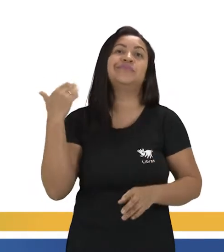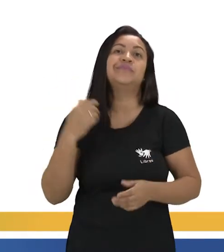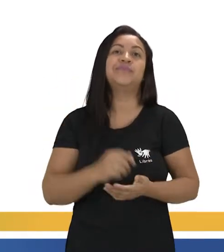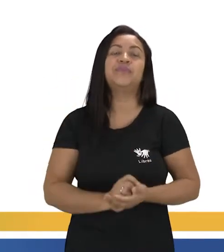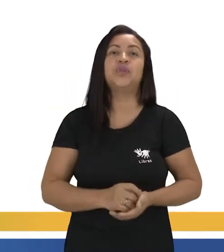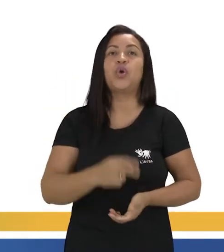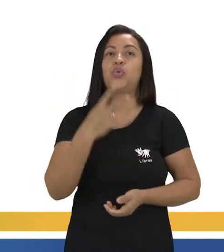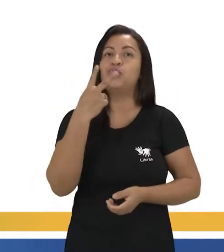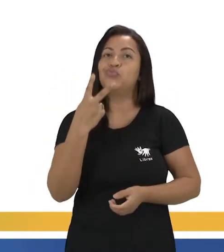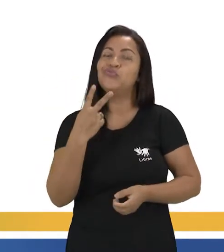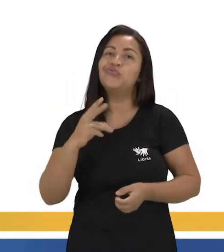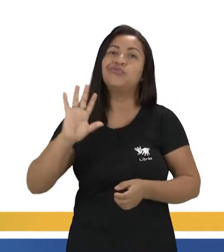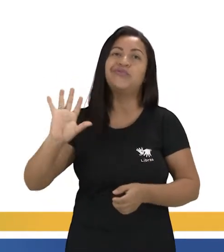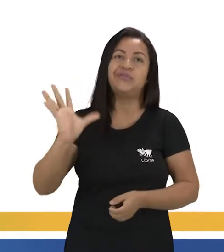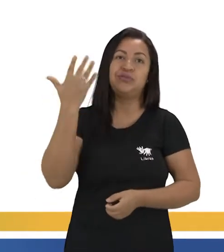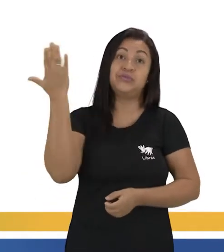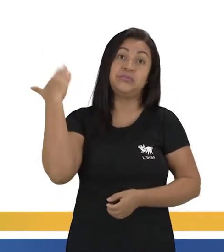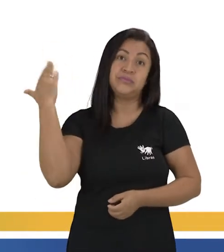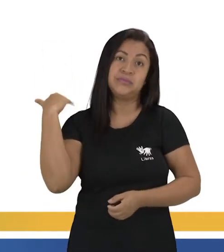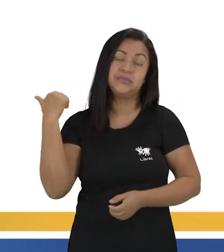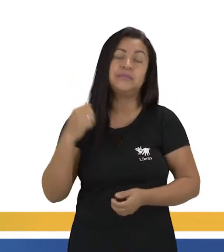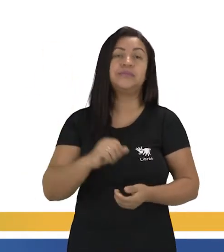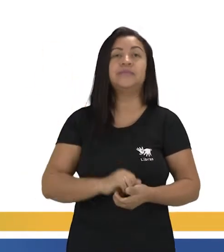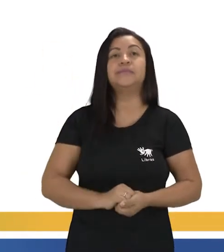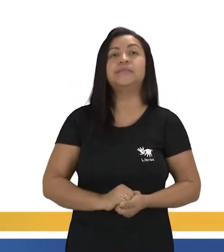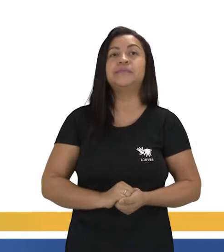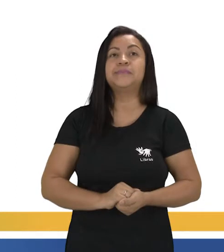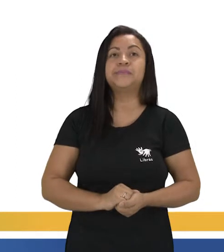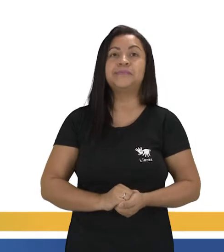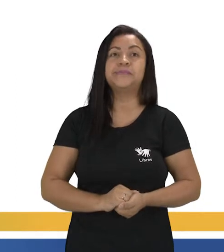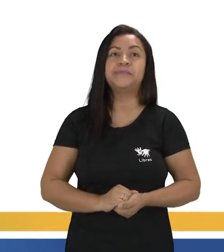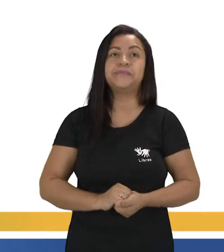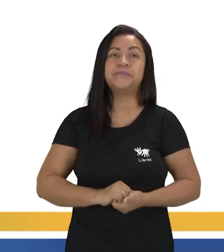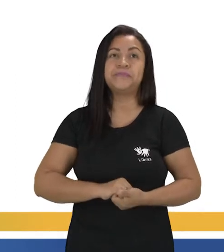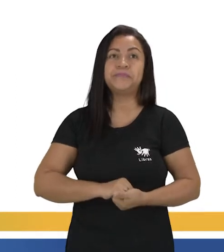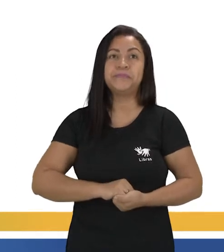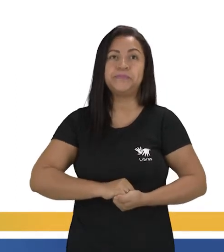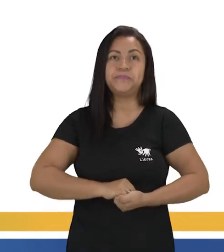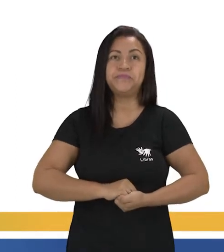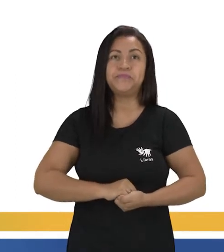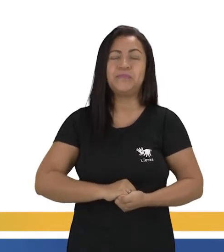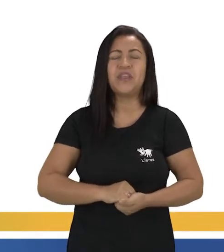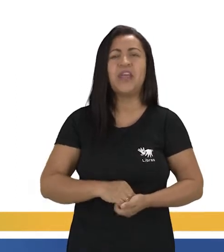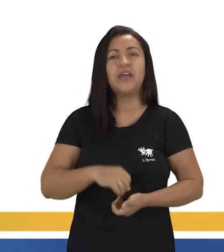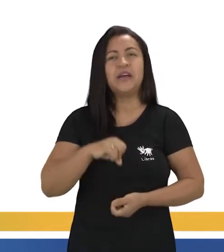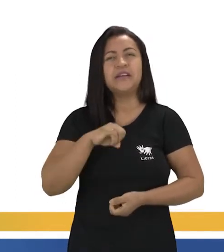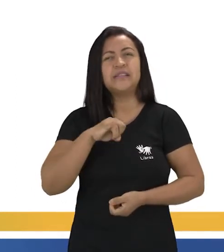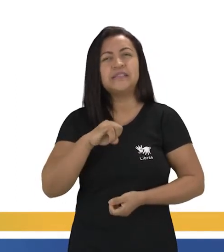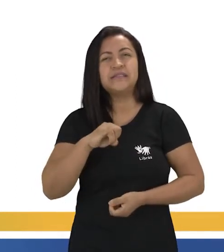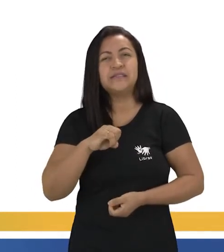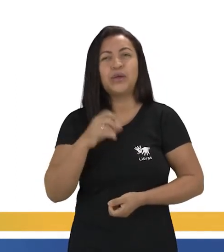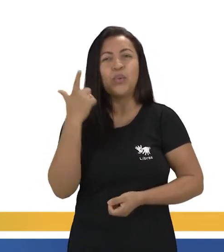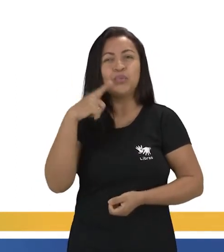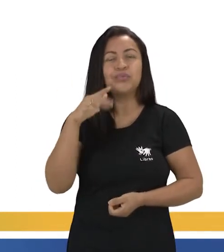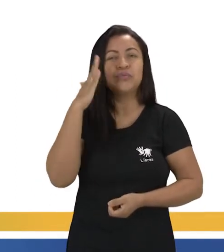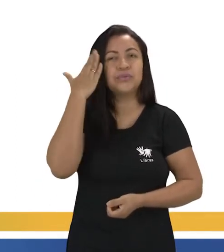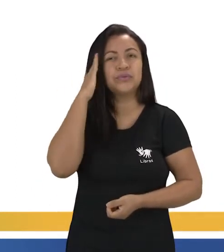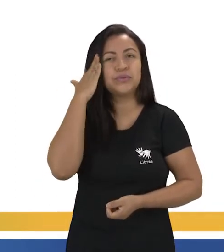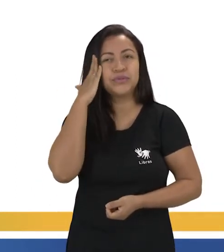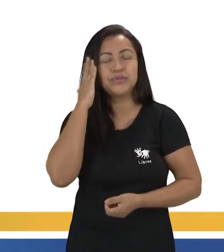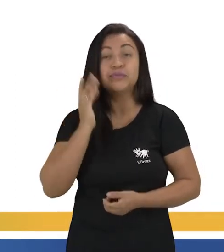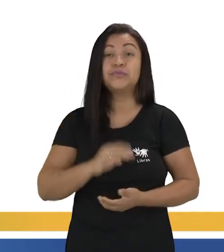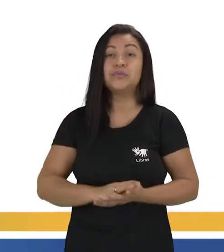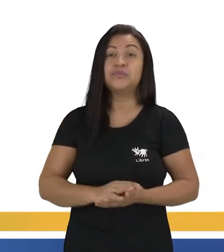passado. Tudo bem? Então nós temos um passado antes de uma outra ação no passado. Se deu para entender, então nós vamos aprofundar um pouquinho melhor